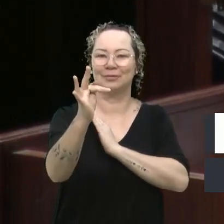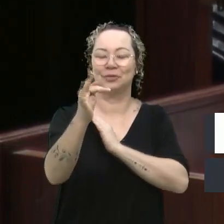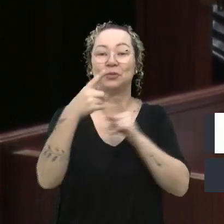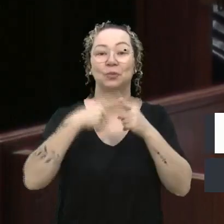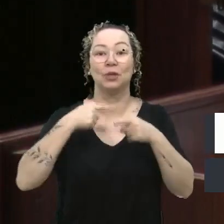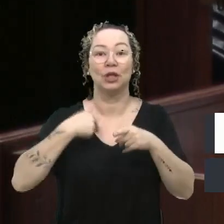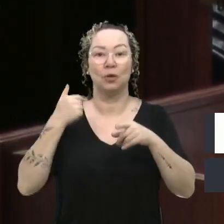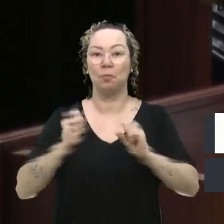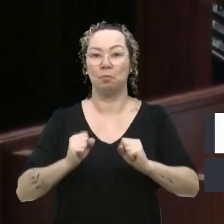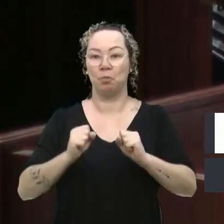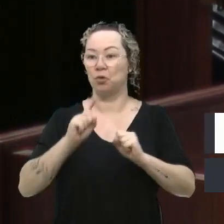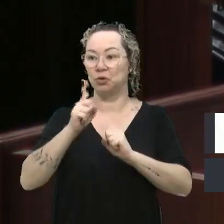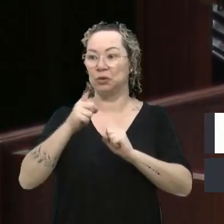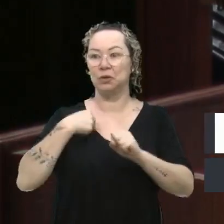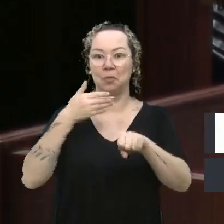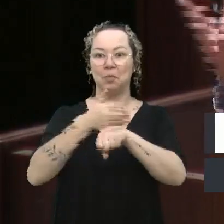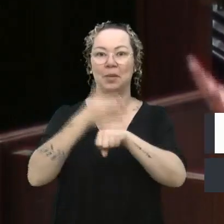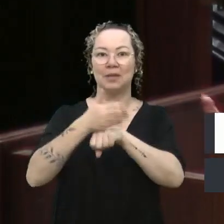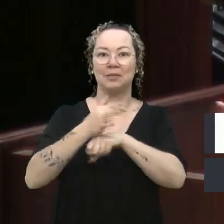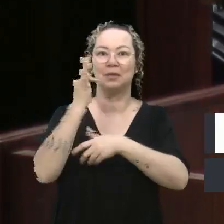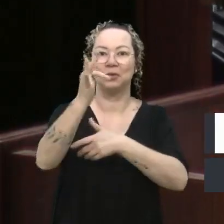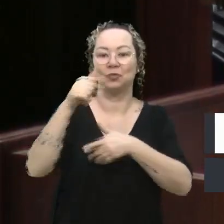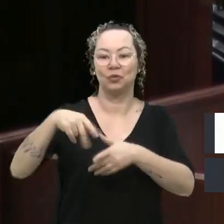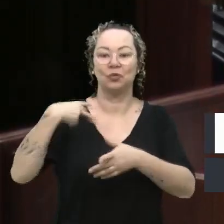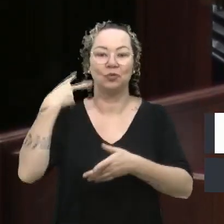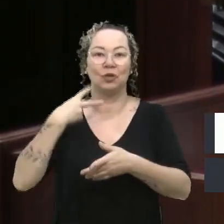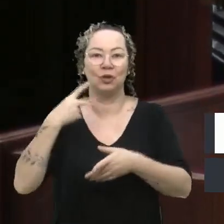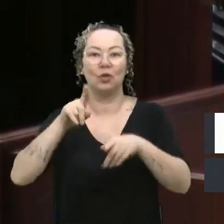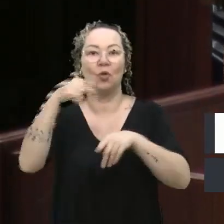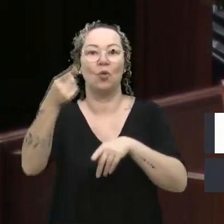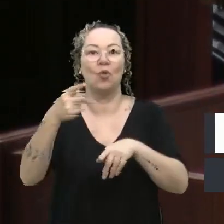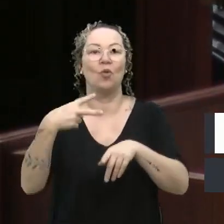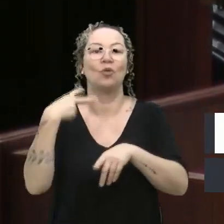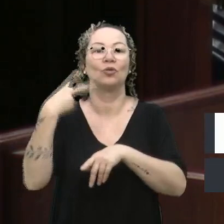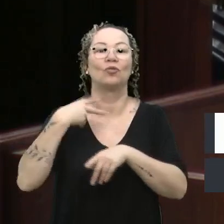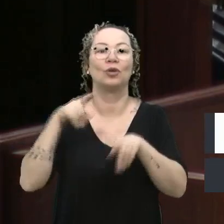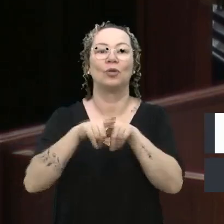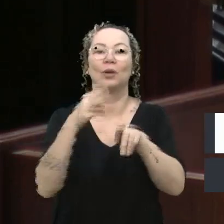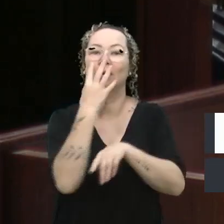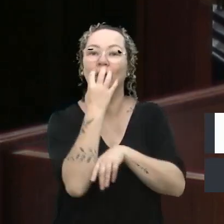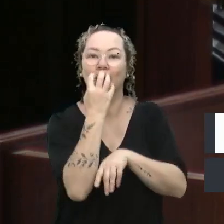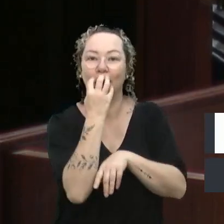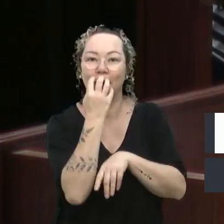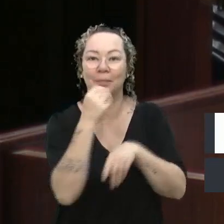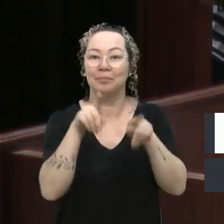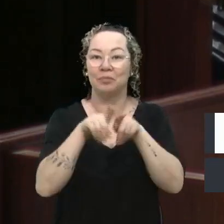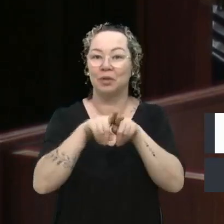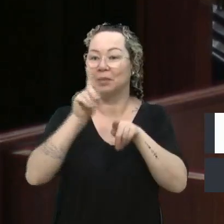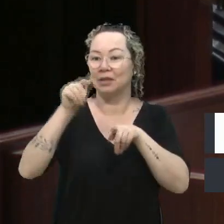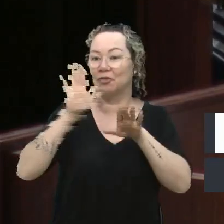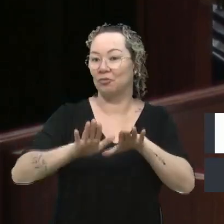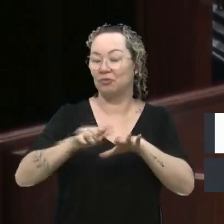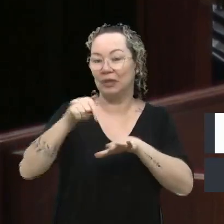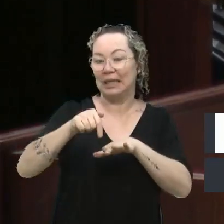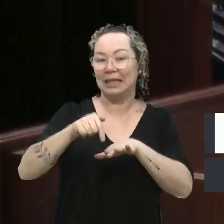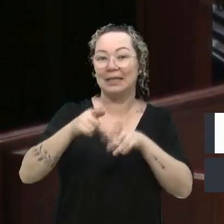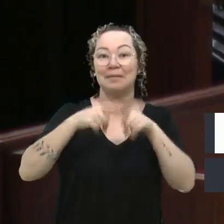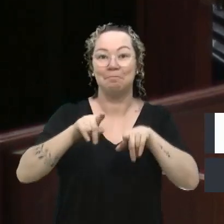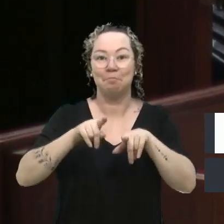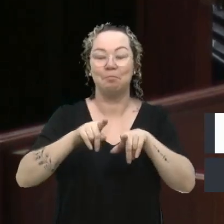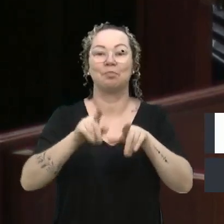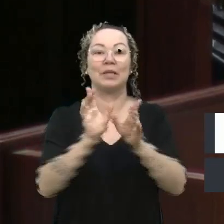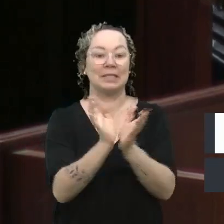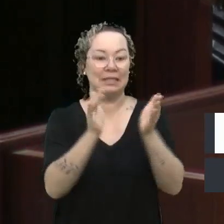posso não estar na próxima legislatura, o vereador Camilles talvez não esteja, outros talvez não estarão mais, mas nós